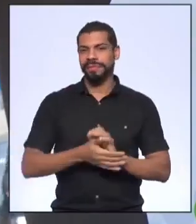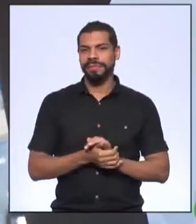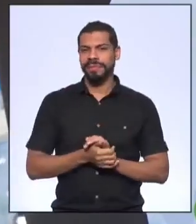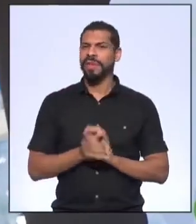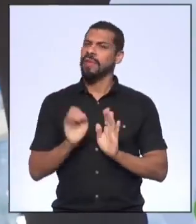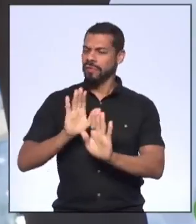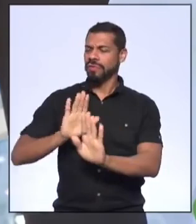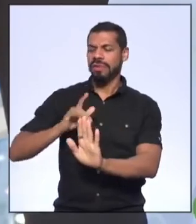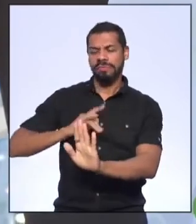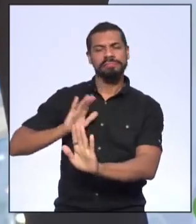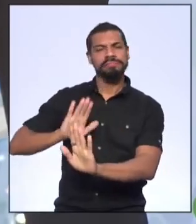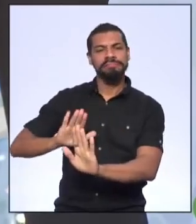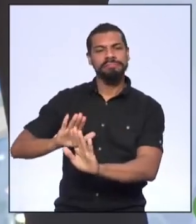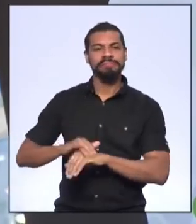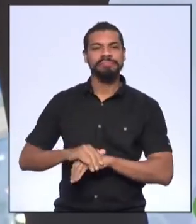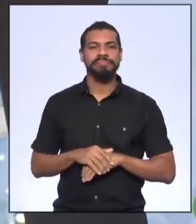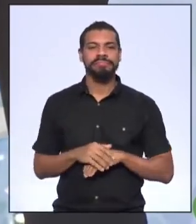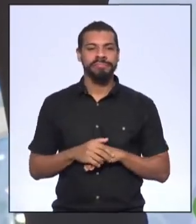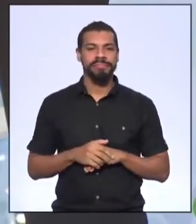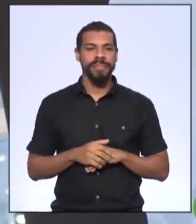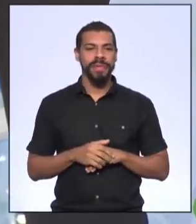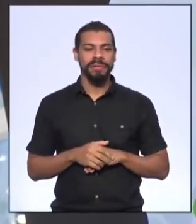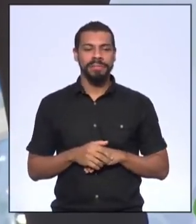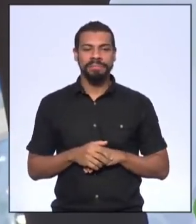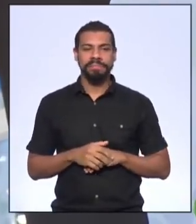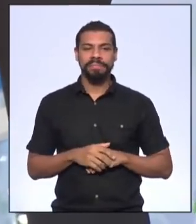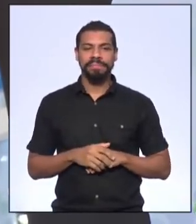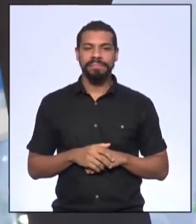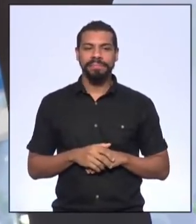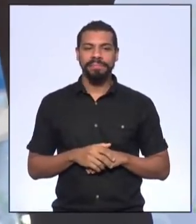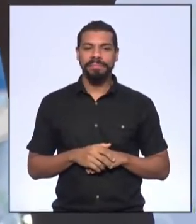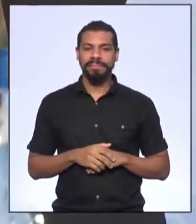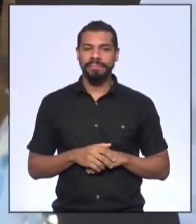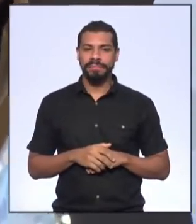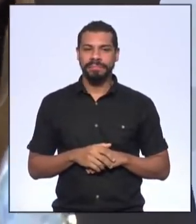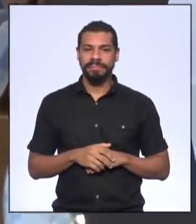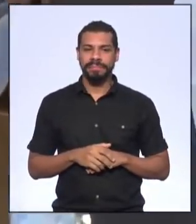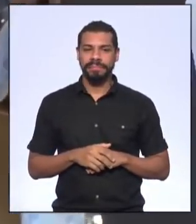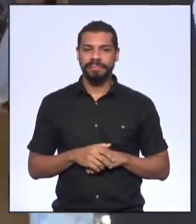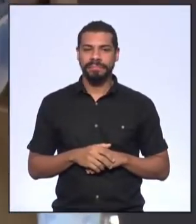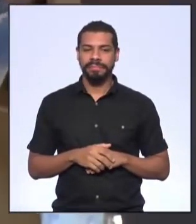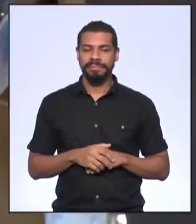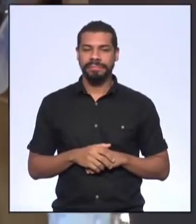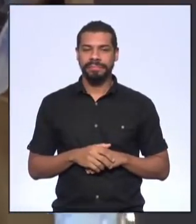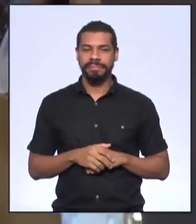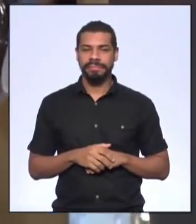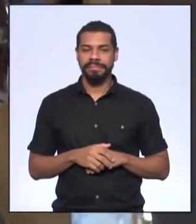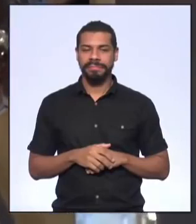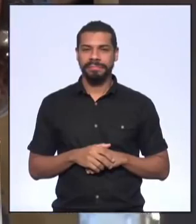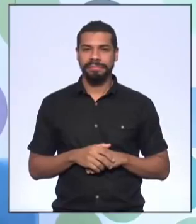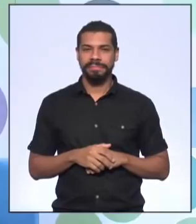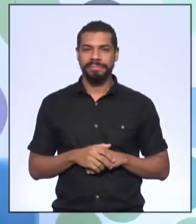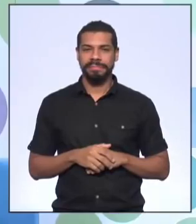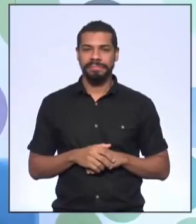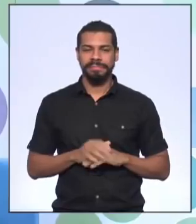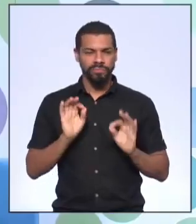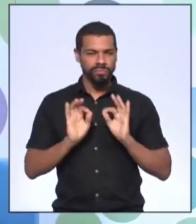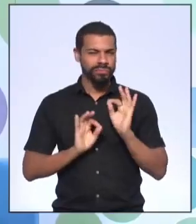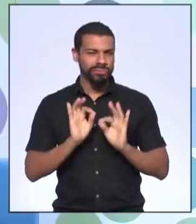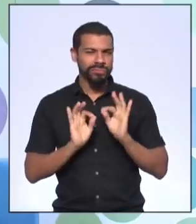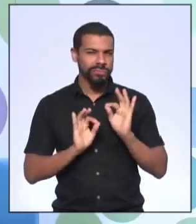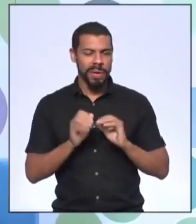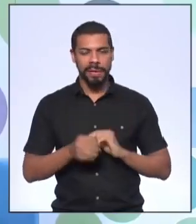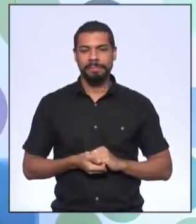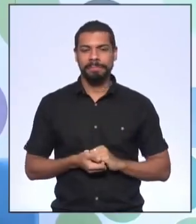pouquinho aqui. Aqui em cima, deixa eu até tirar aqui. Deixa eu ver se vira aqui. Isso, vira. Deixa eu tirar aqui. Vou